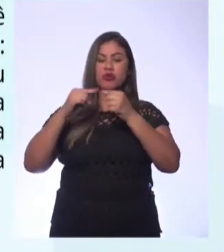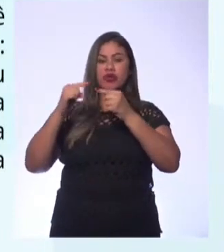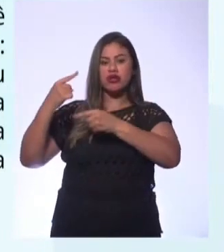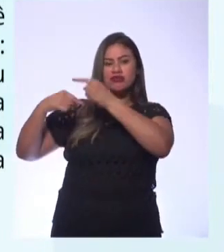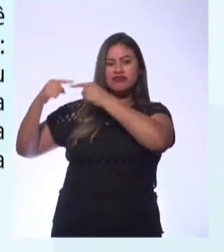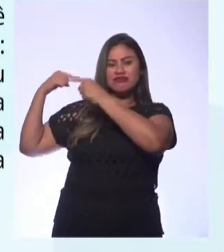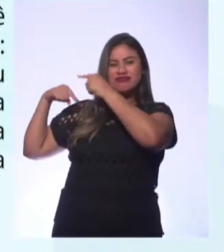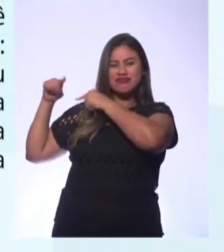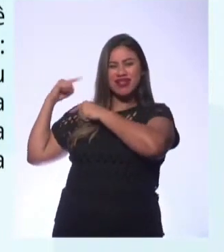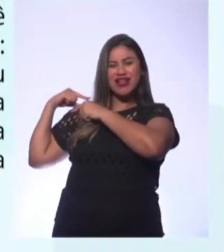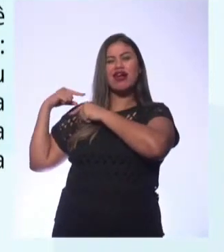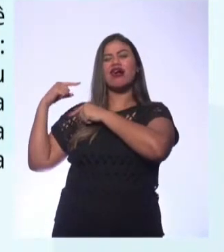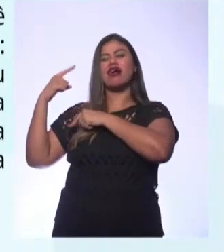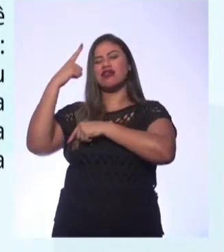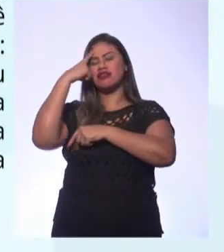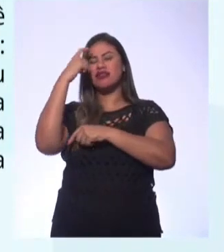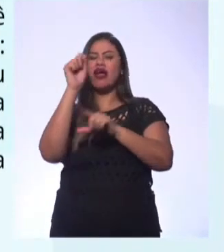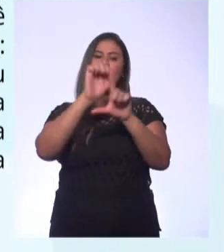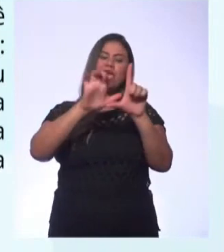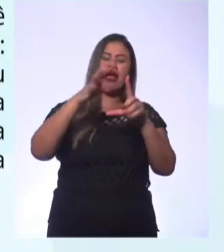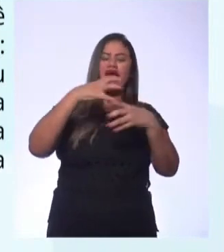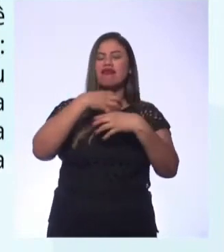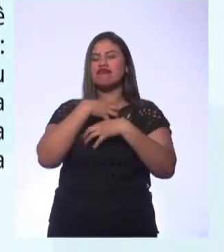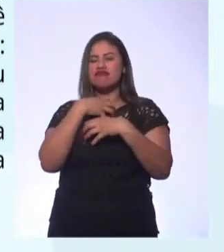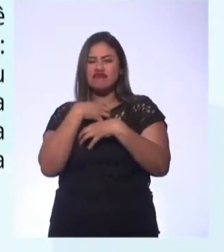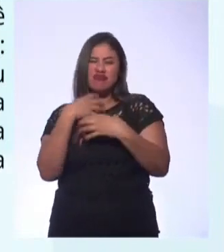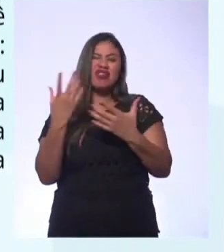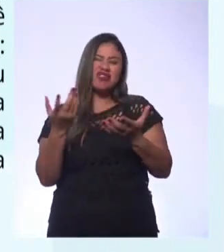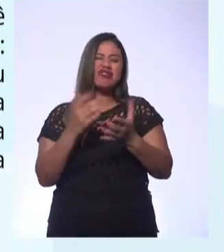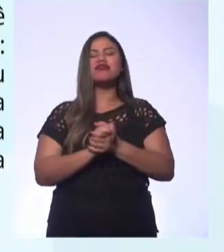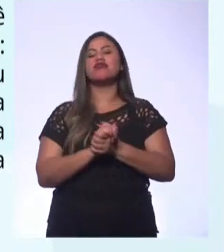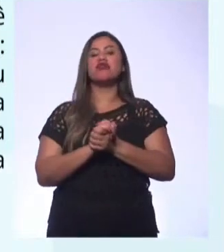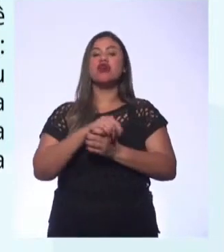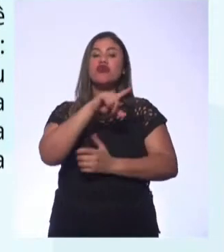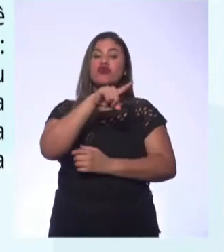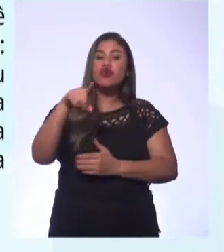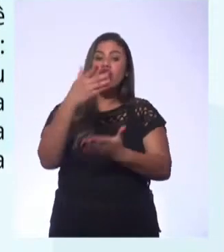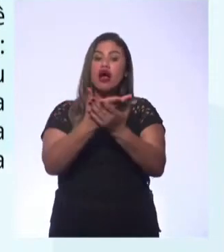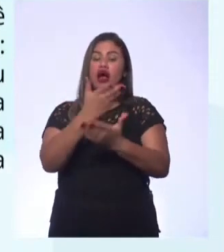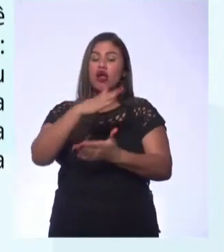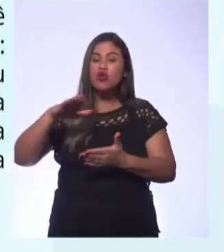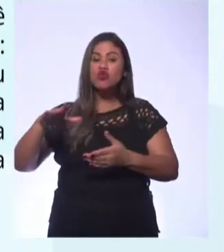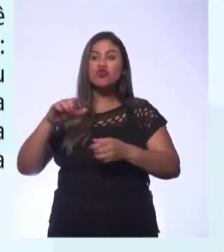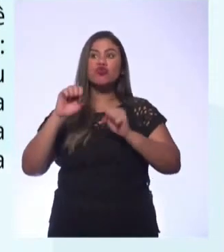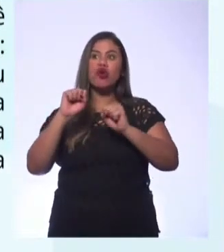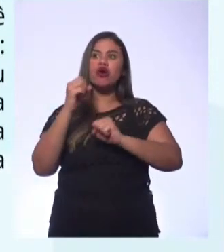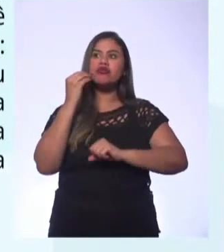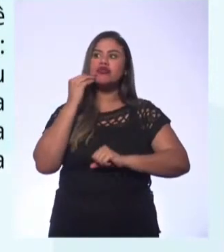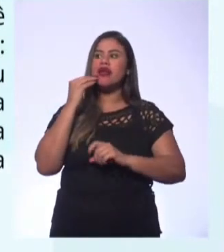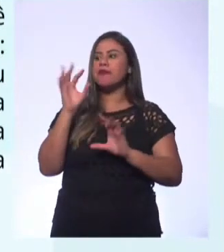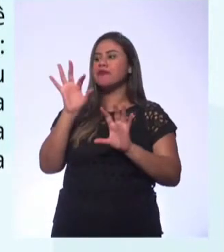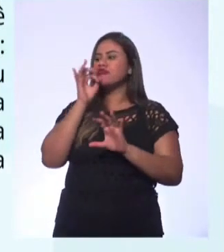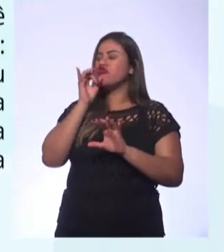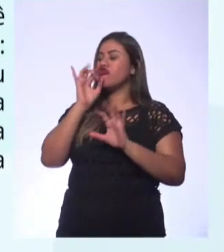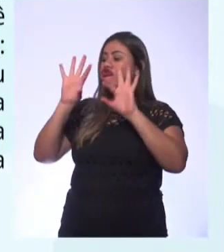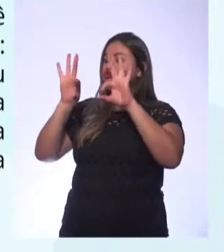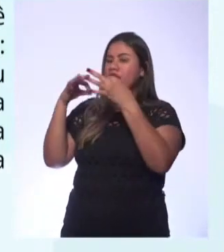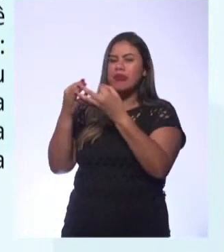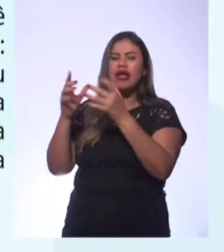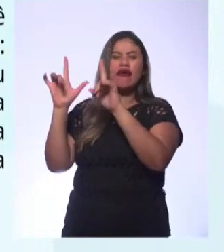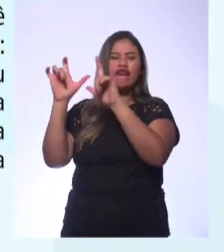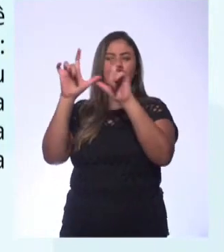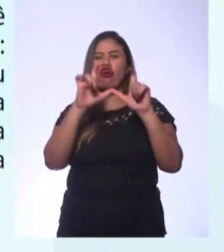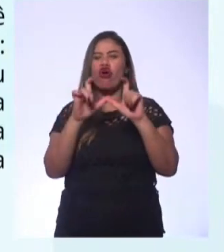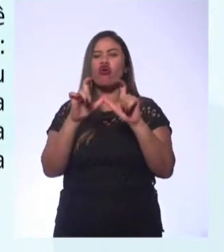ancestralidade, articulando ideias, imagens, sentimentos. Então, o aluno pode buscar inspiração nos objetos da própria família.